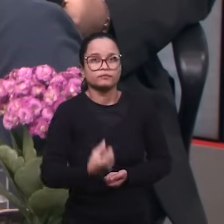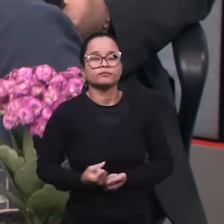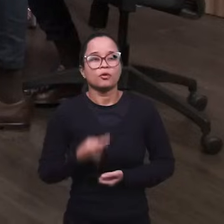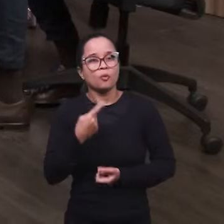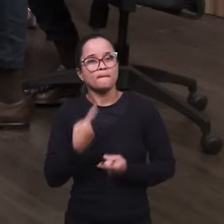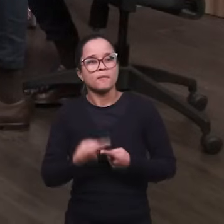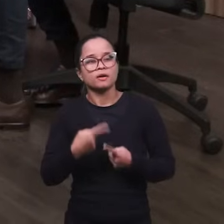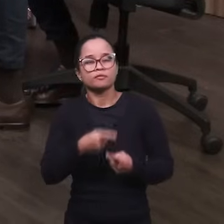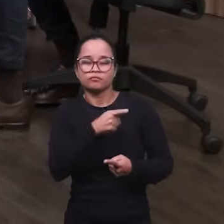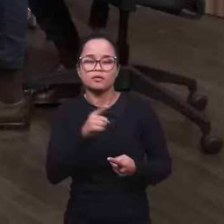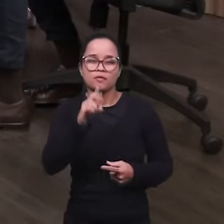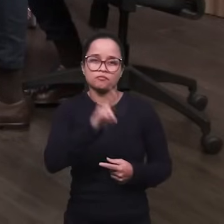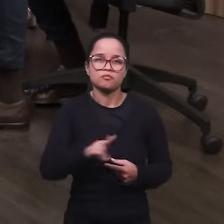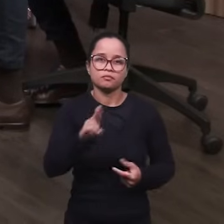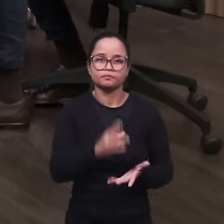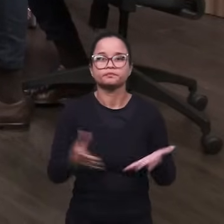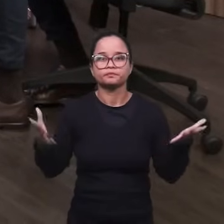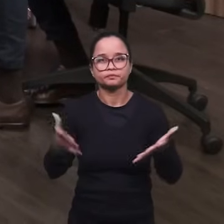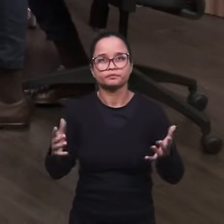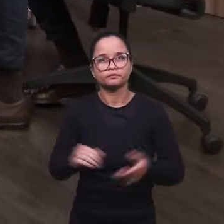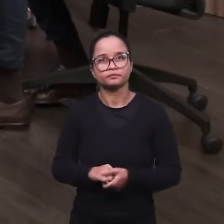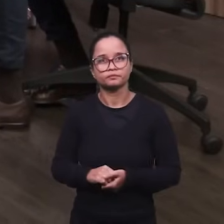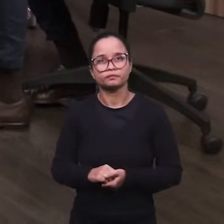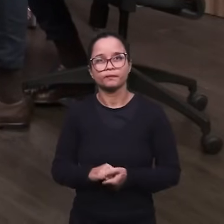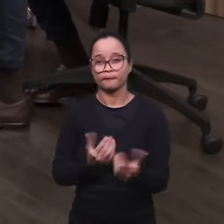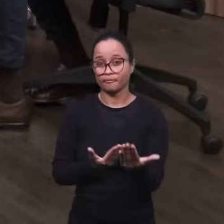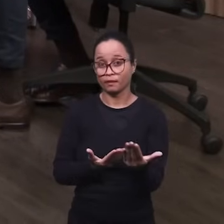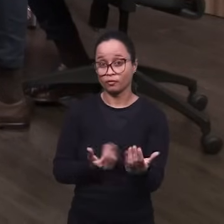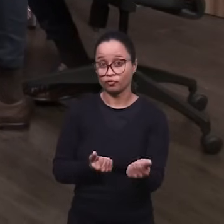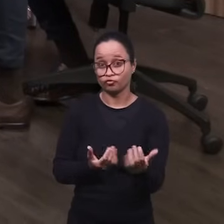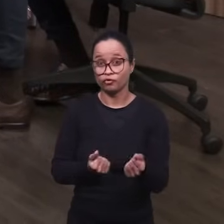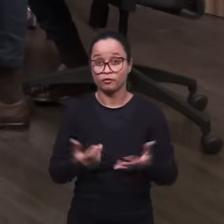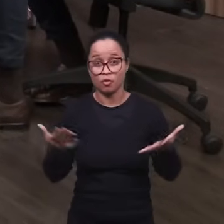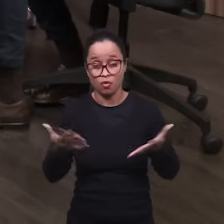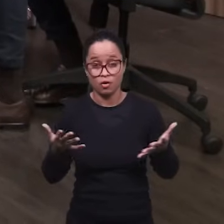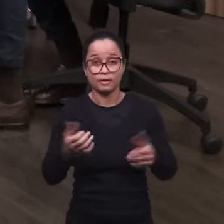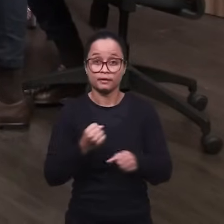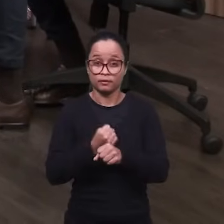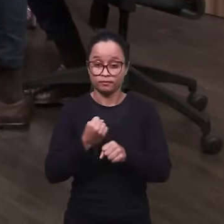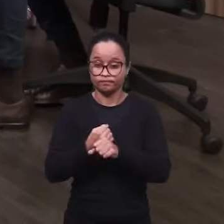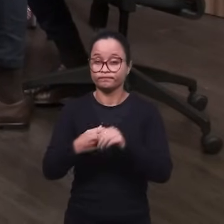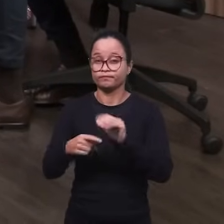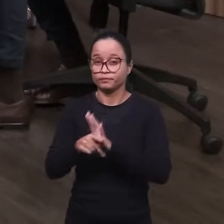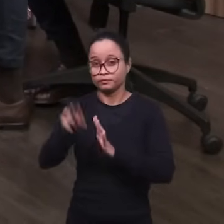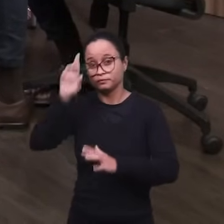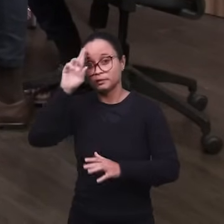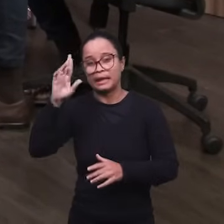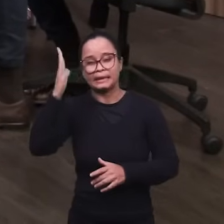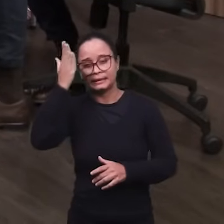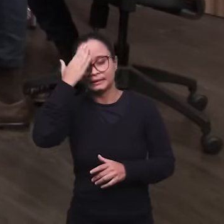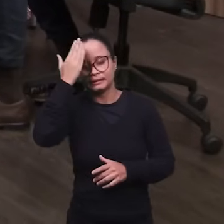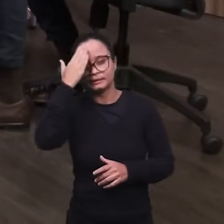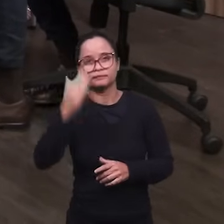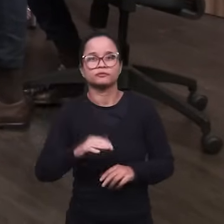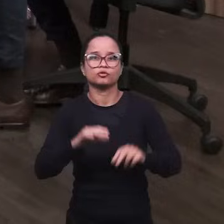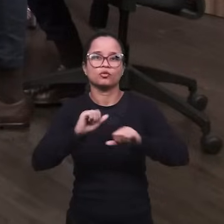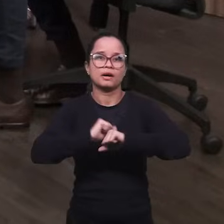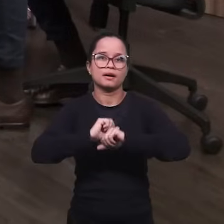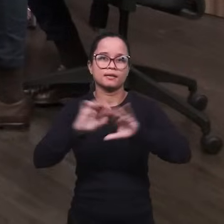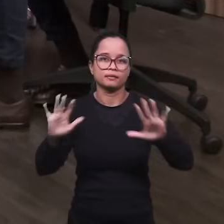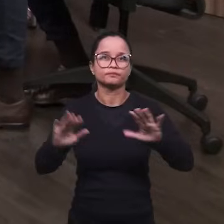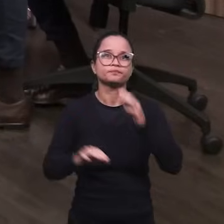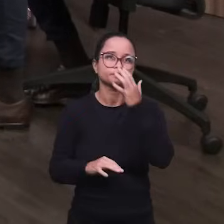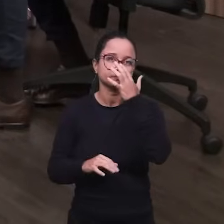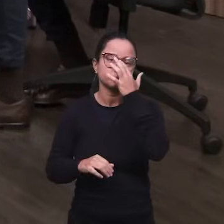usou uma abordagem que o jovem de hoje na obra, ele já está entendendo isso de maneira muito mais